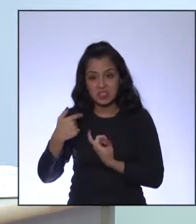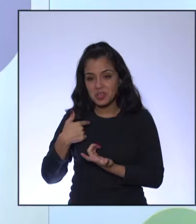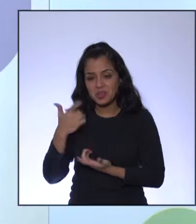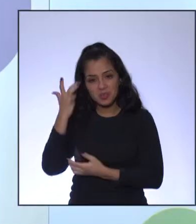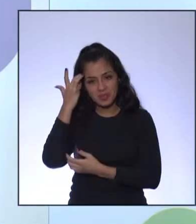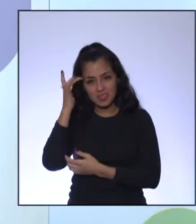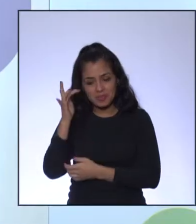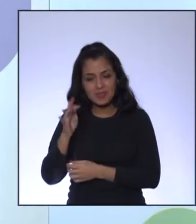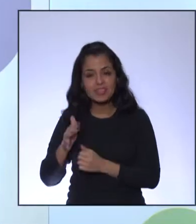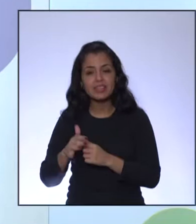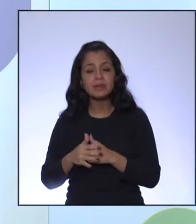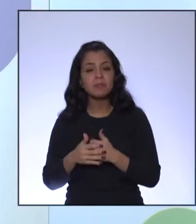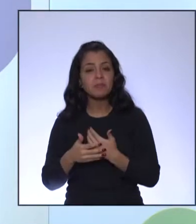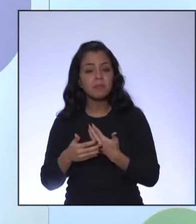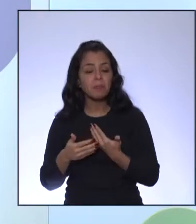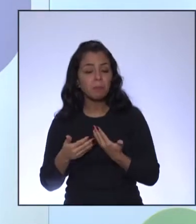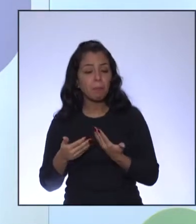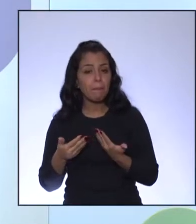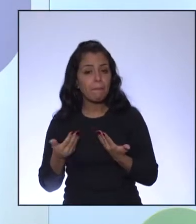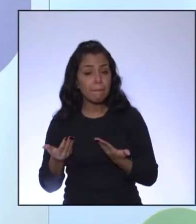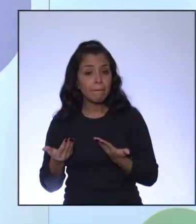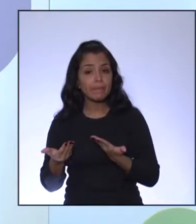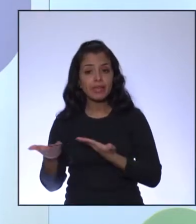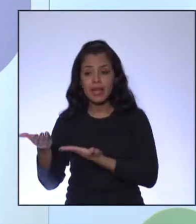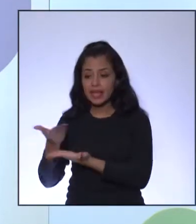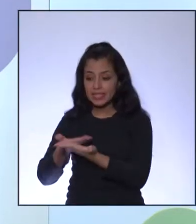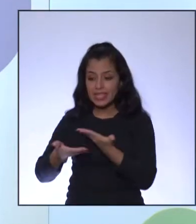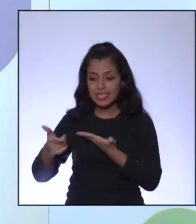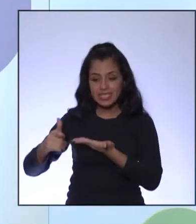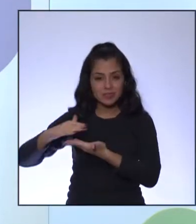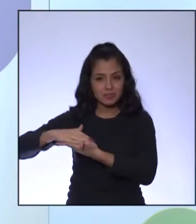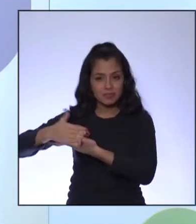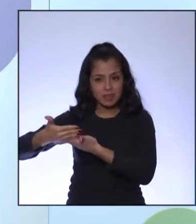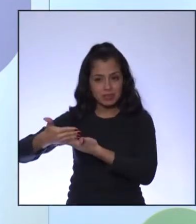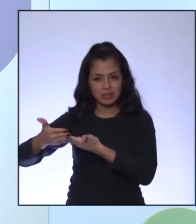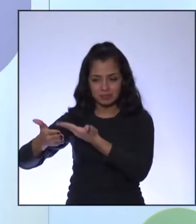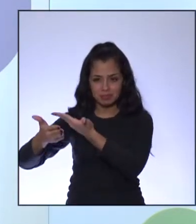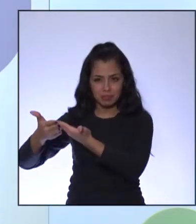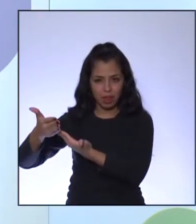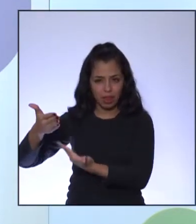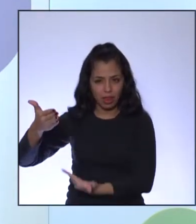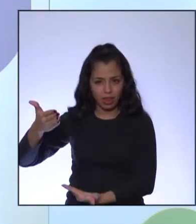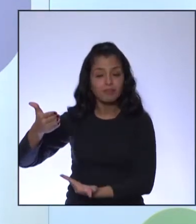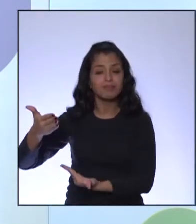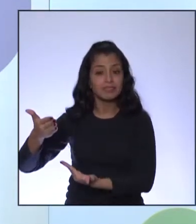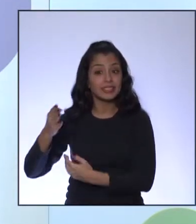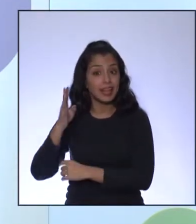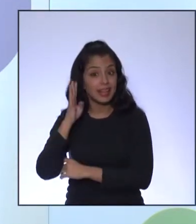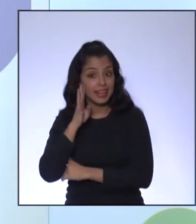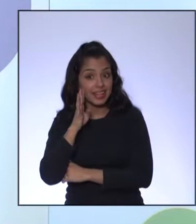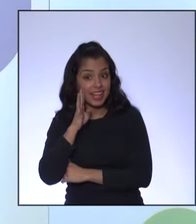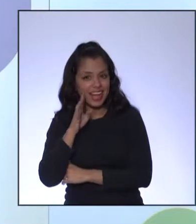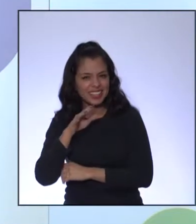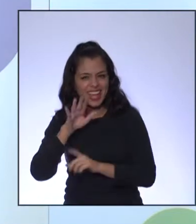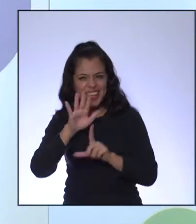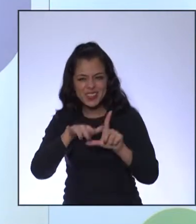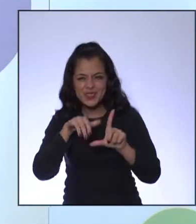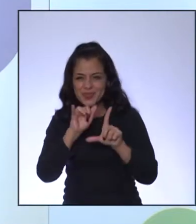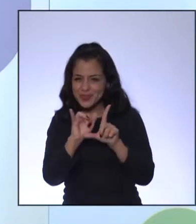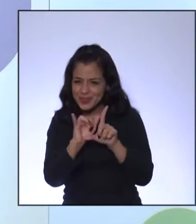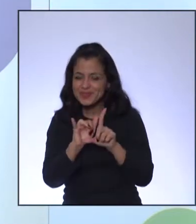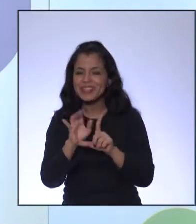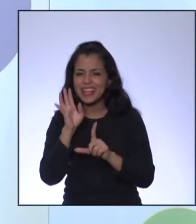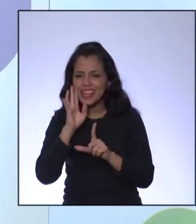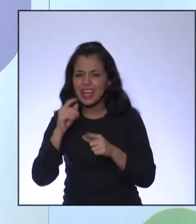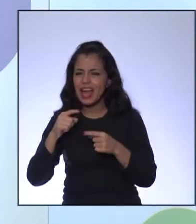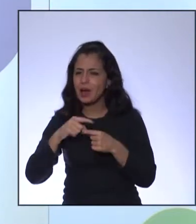também. E a interação de vocês no chat. Várias youtuber, veterinária, o